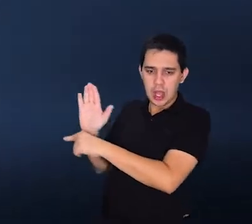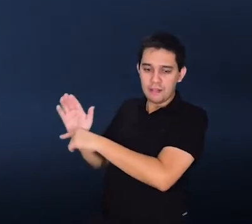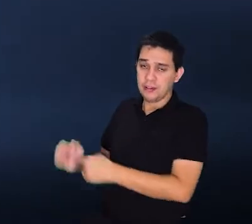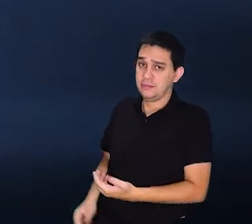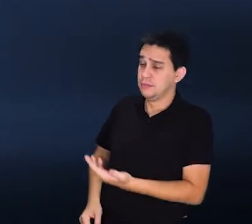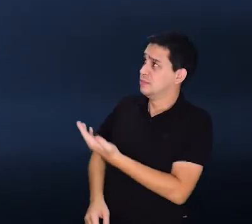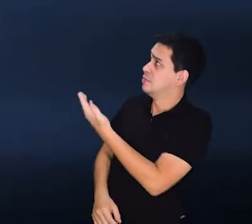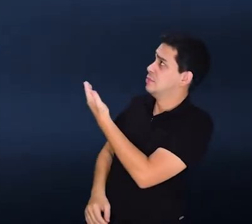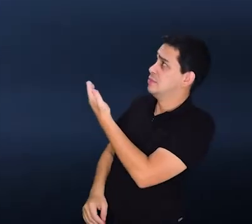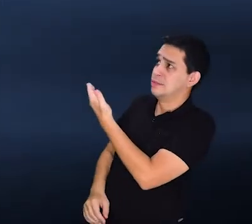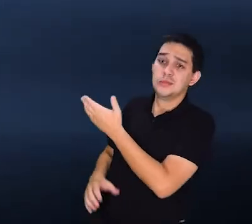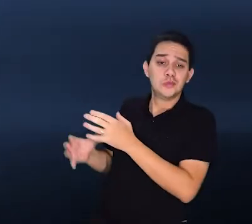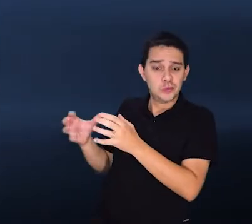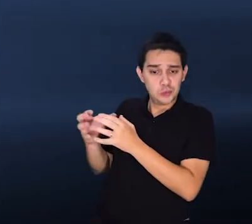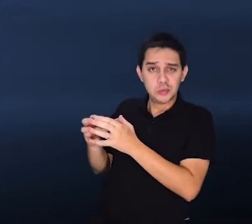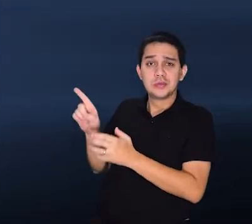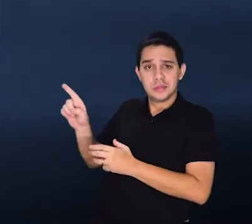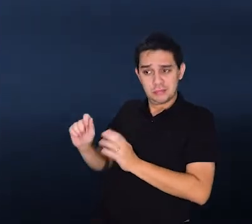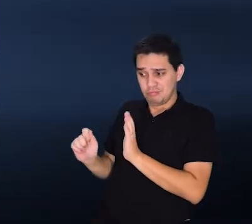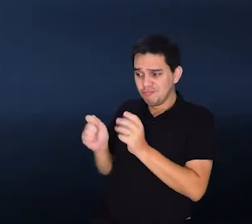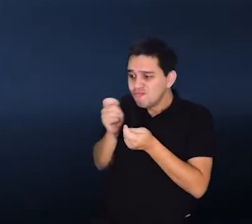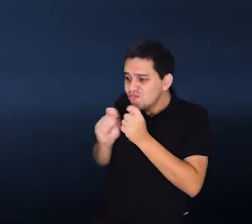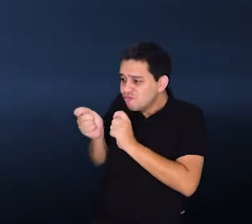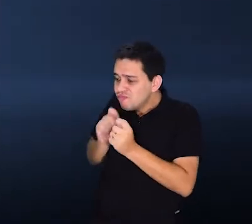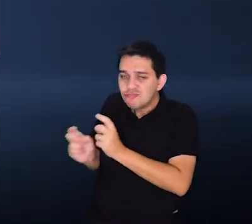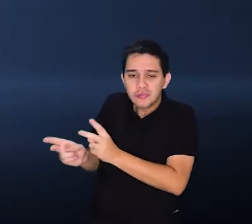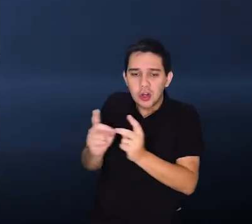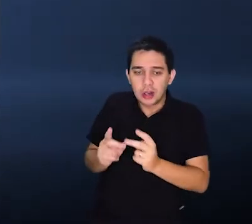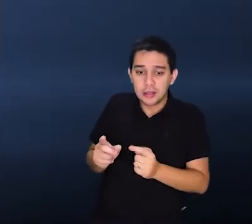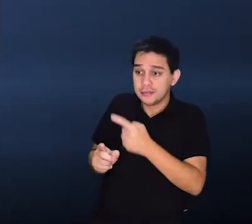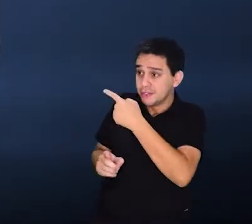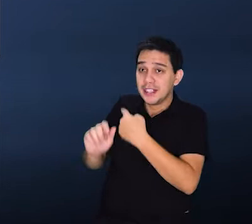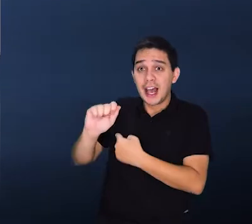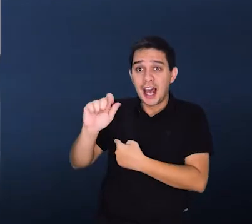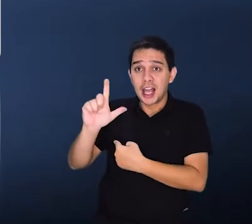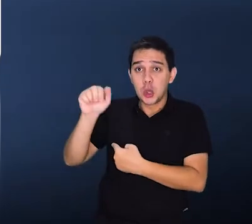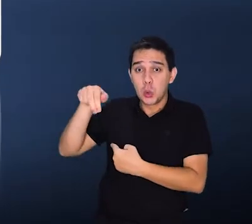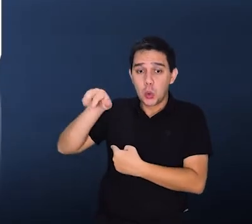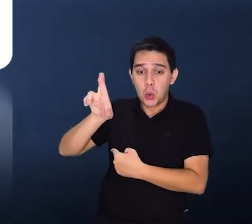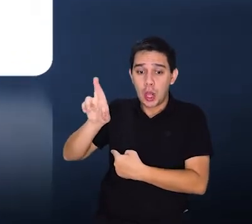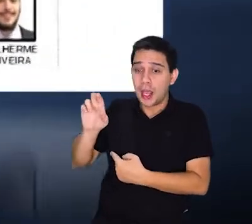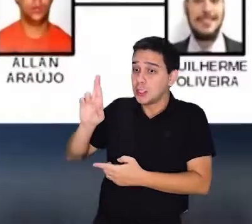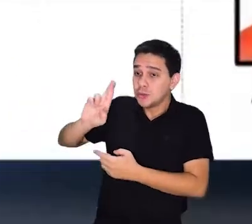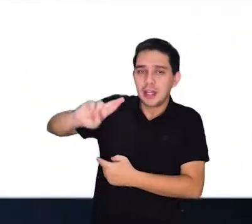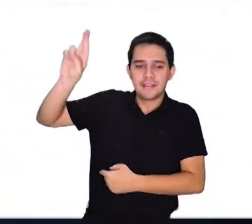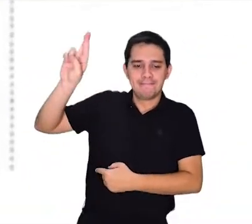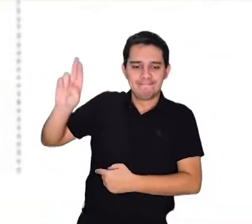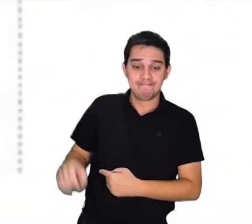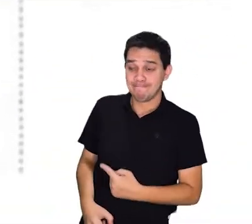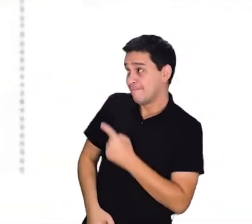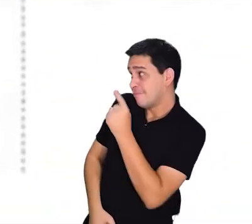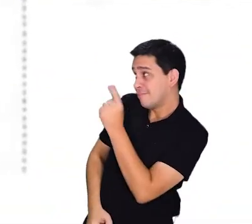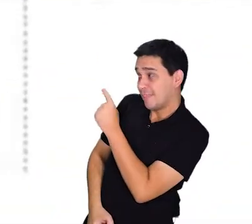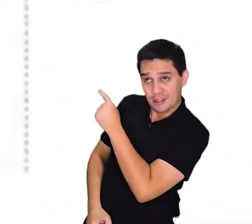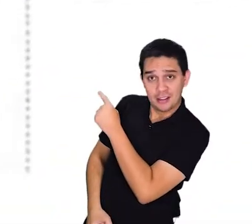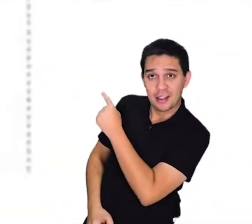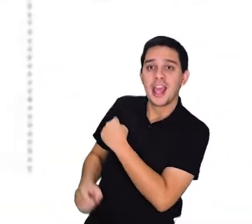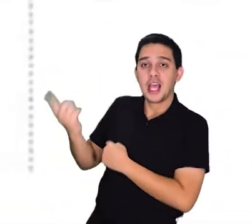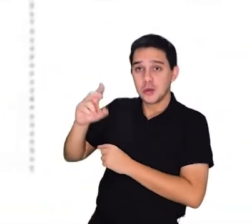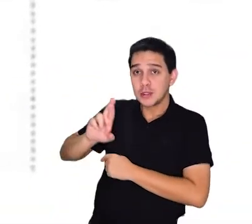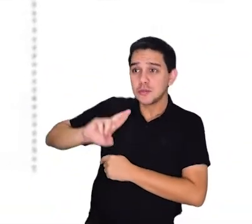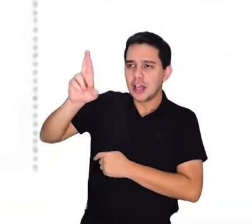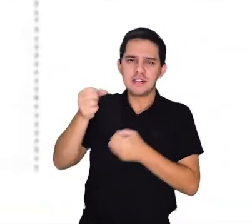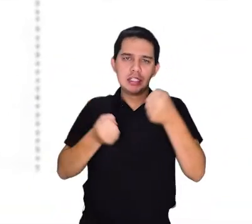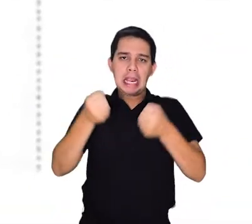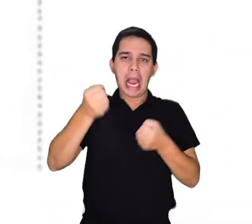da associação do Aluan, que tinham como função justamente a função de entregadores, que nada mais eram do